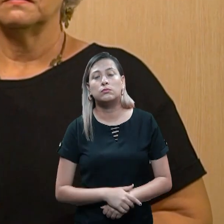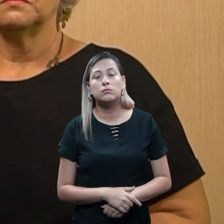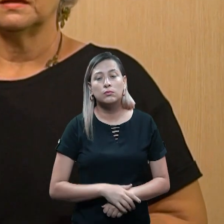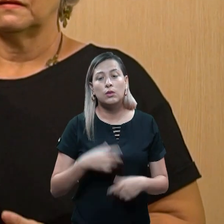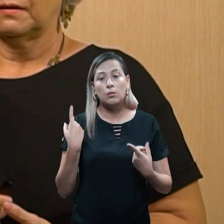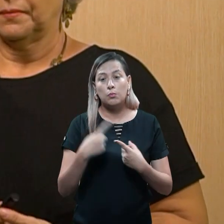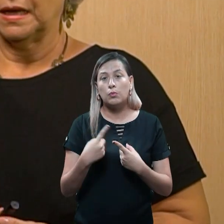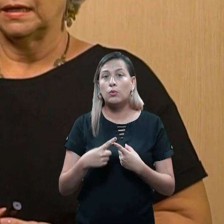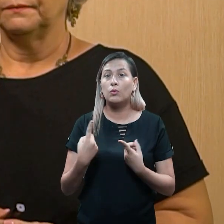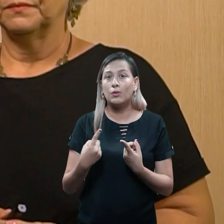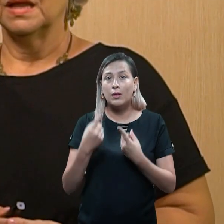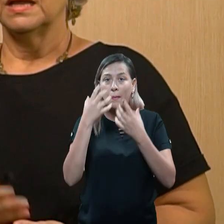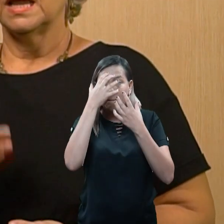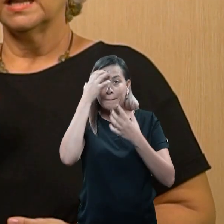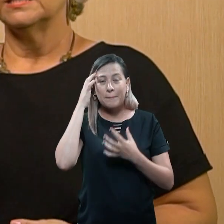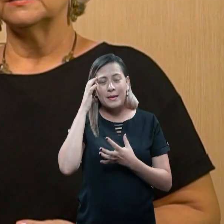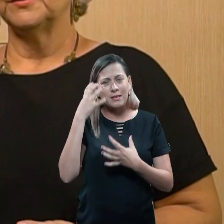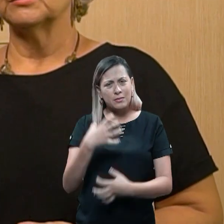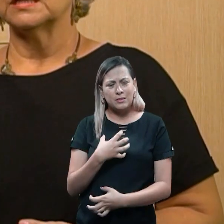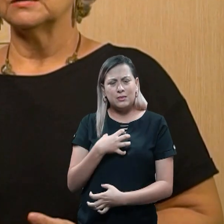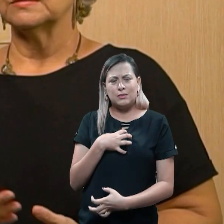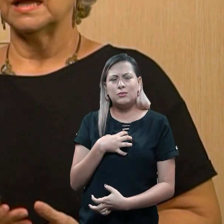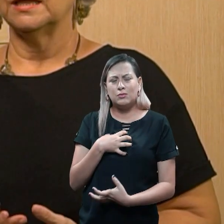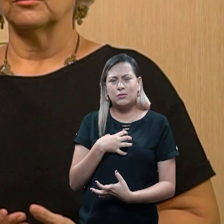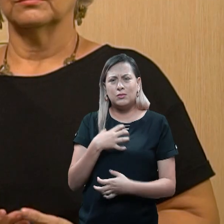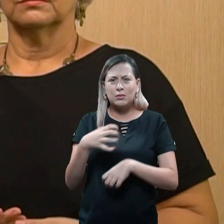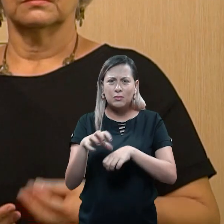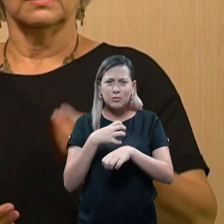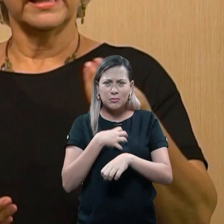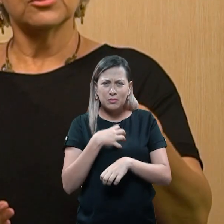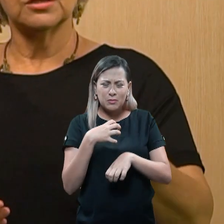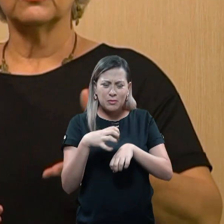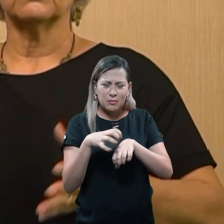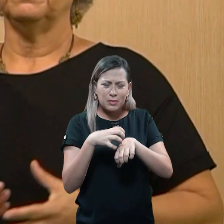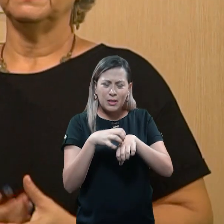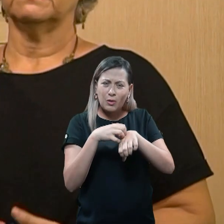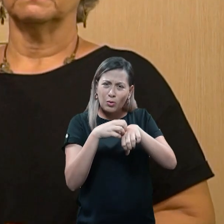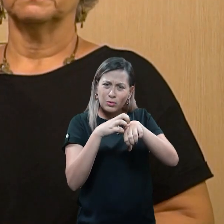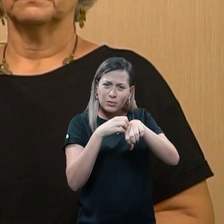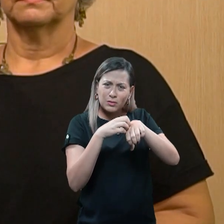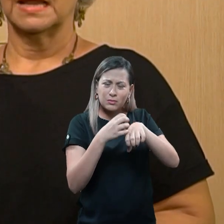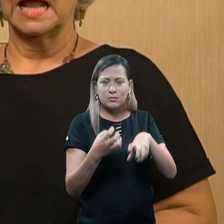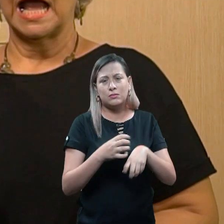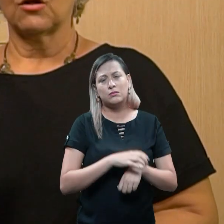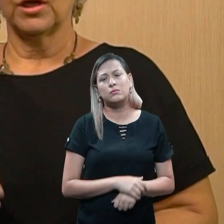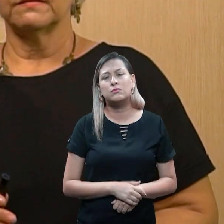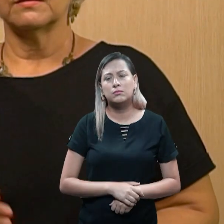pode sensibilizar a pele. E aqueles fios que não saíram, retire-os com pinça.